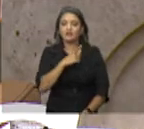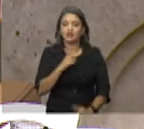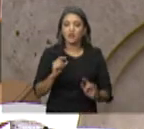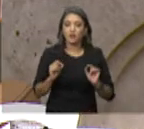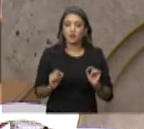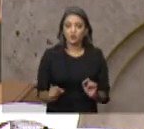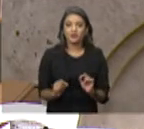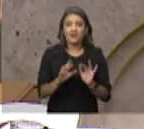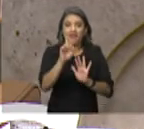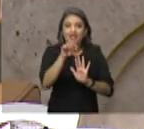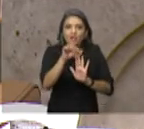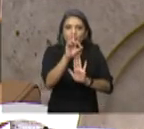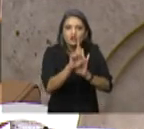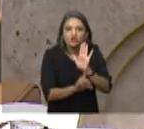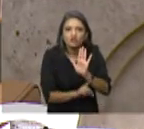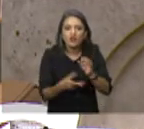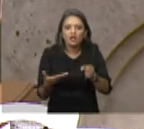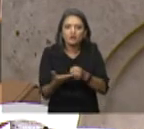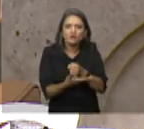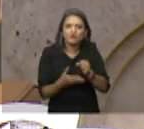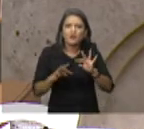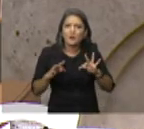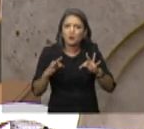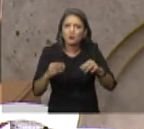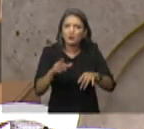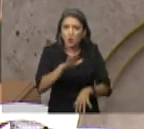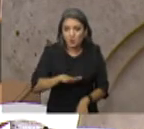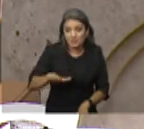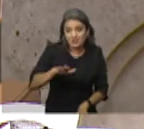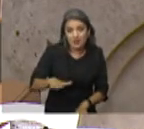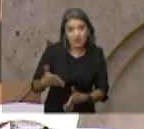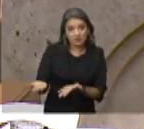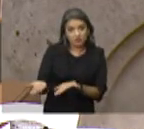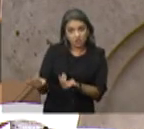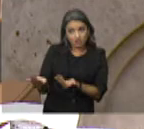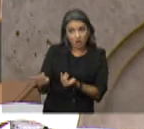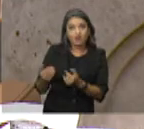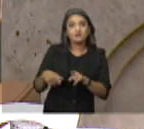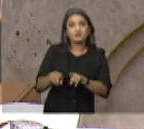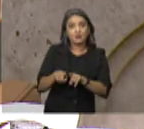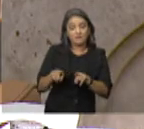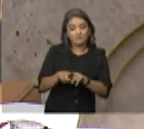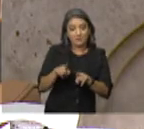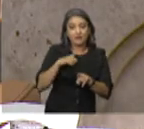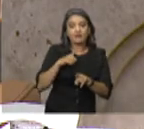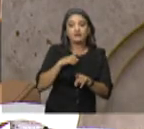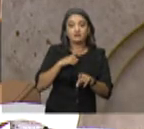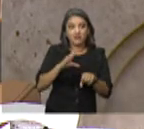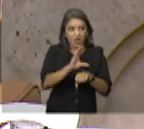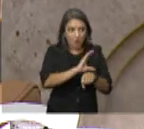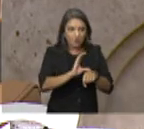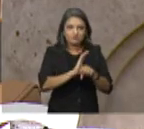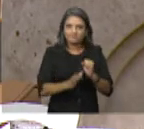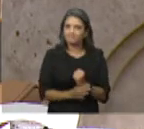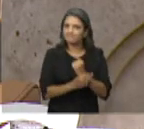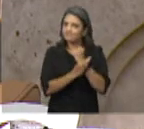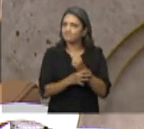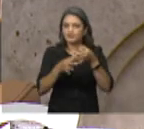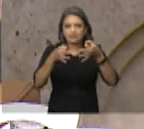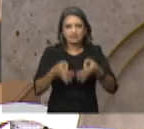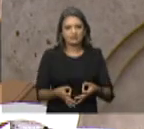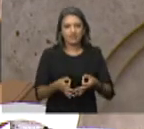constitui direito fundamental de todas as crianças e jovens assegurado por normas constitucionais